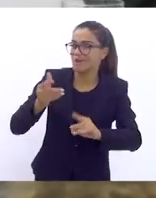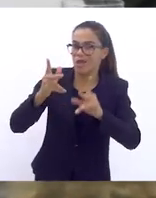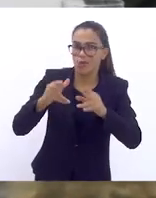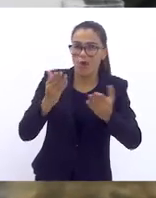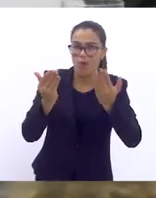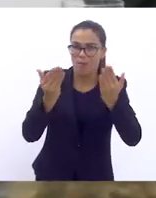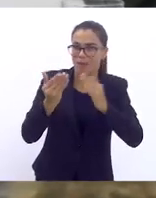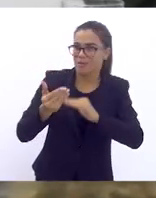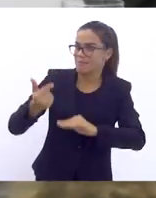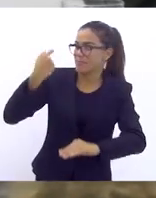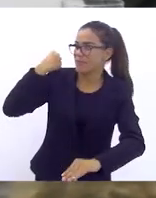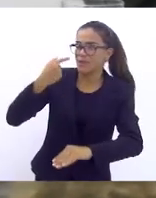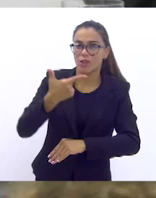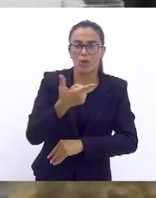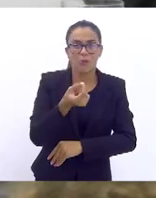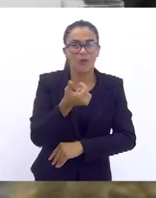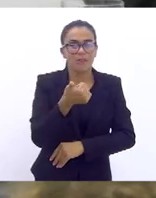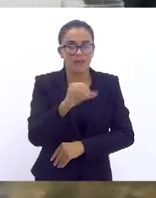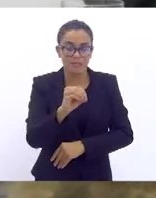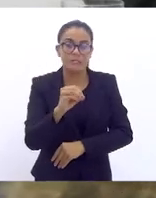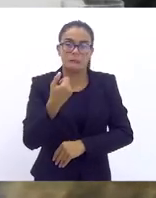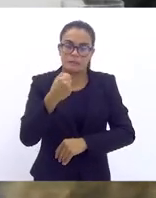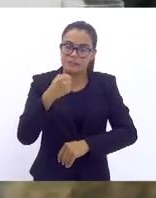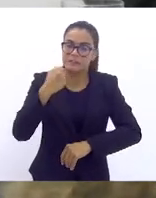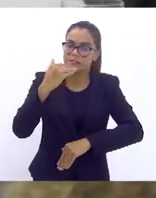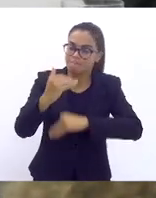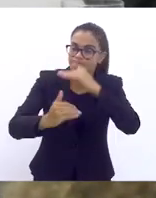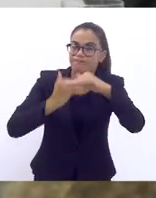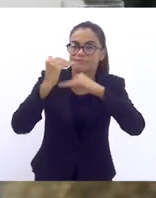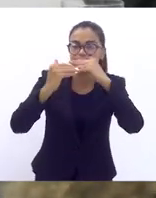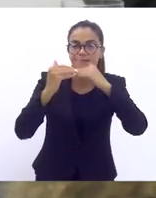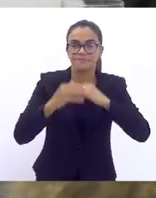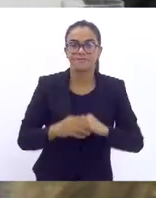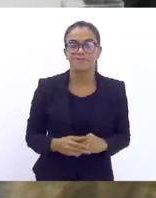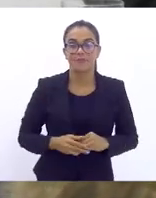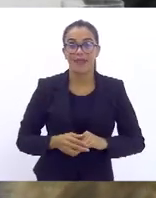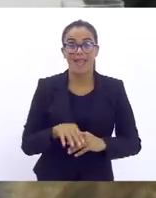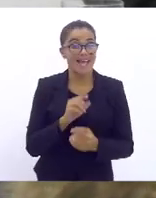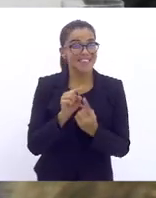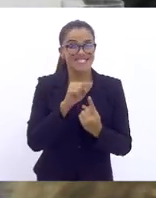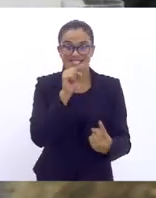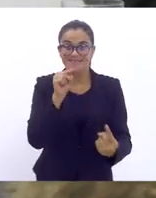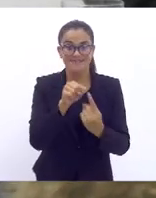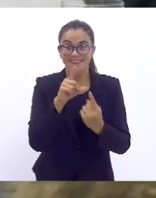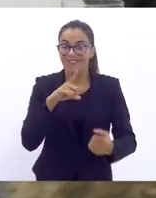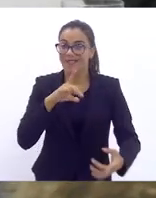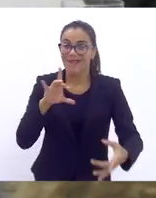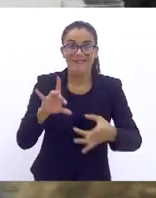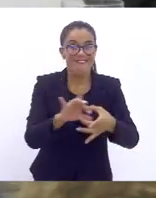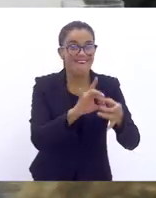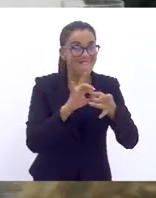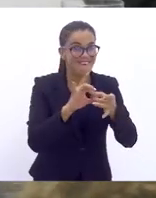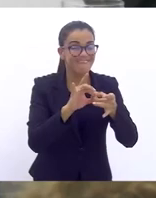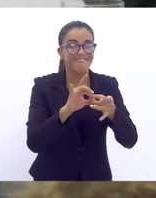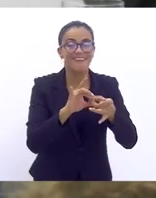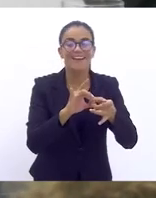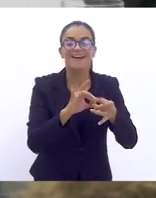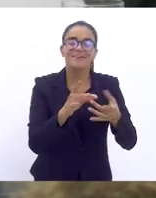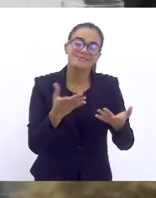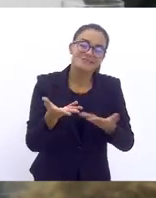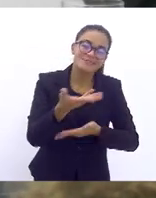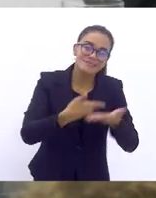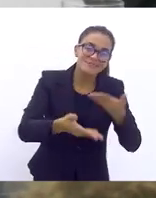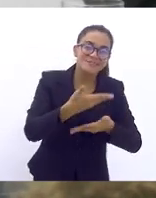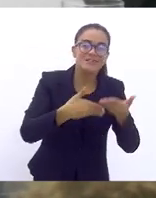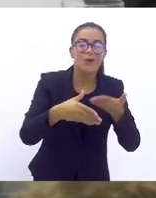então é preciso que a gente avance nessa direção também essa missão tem uma relação com obviamente